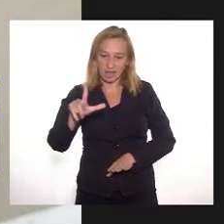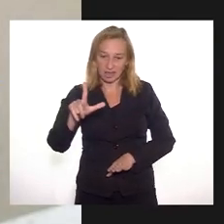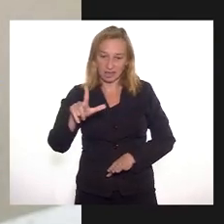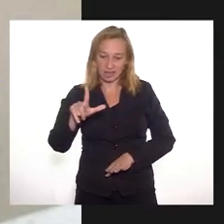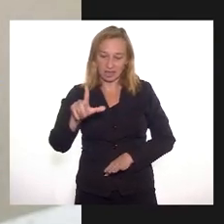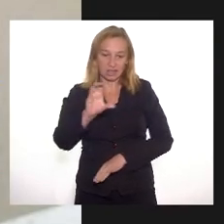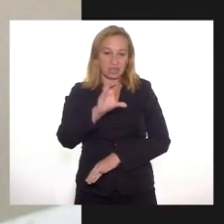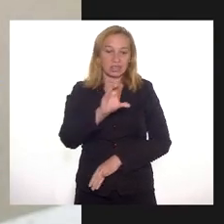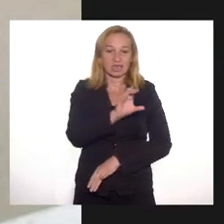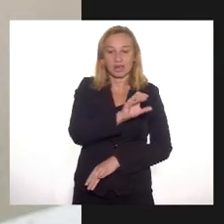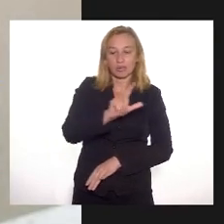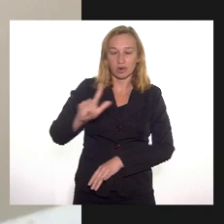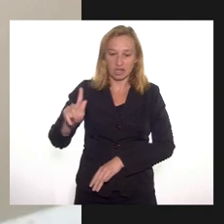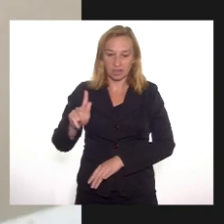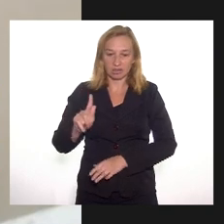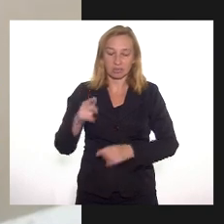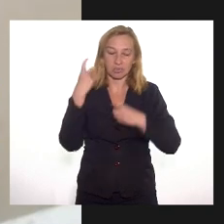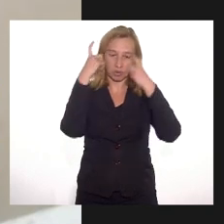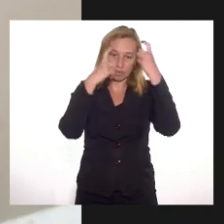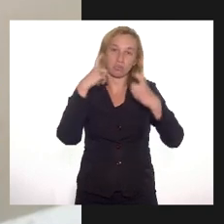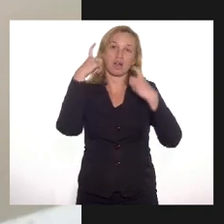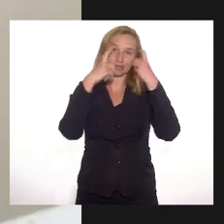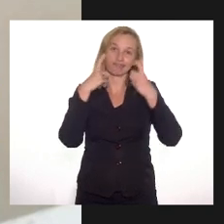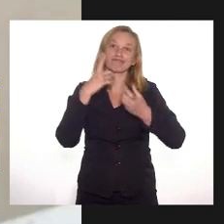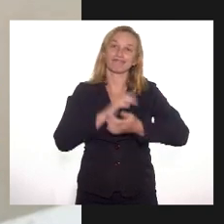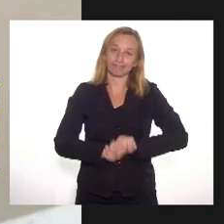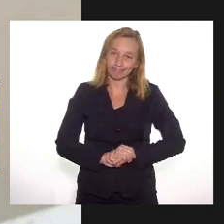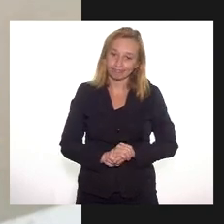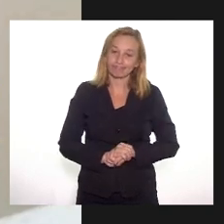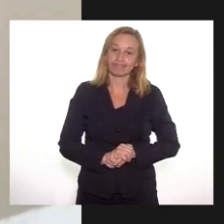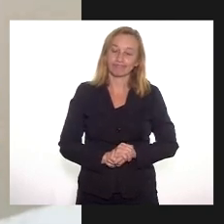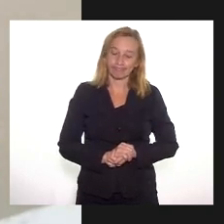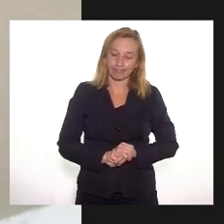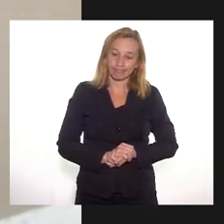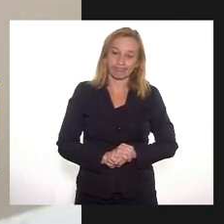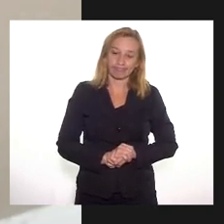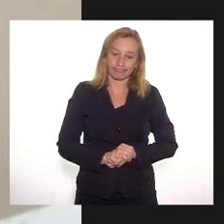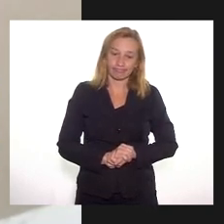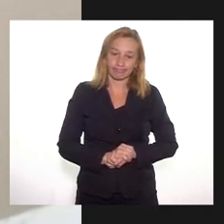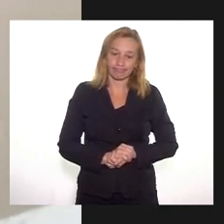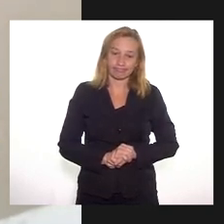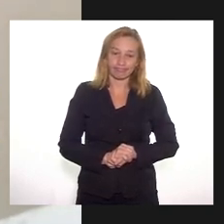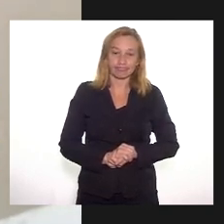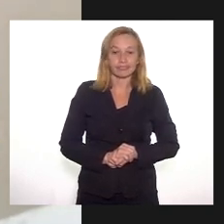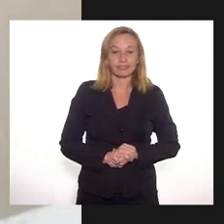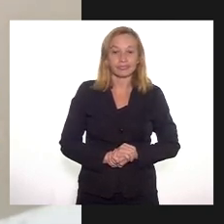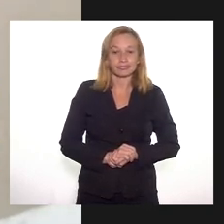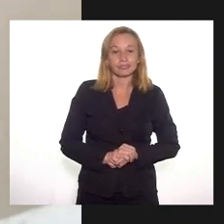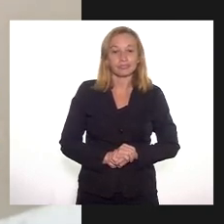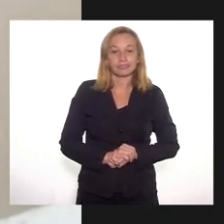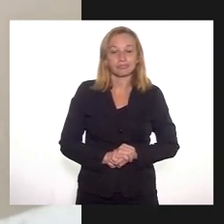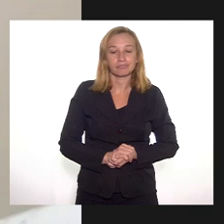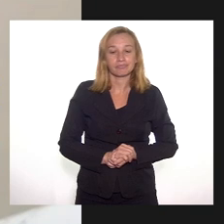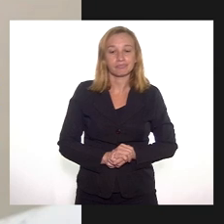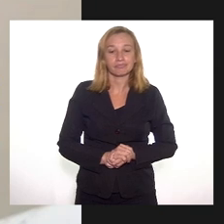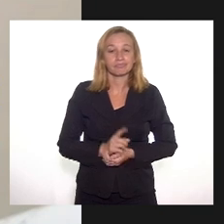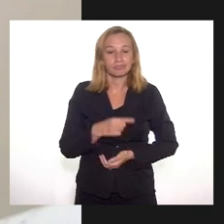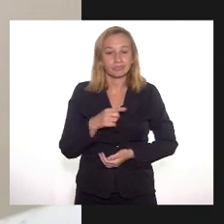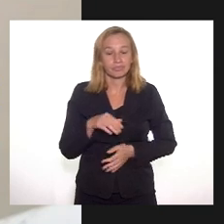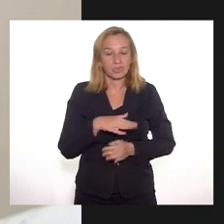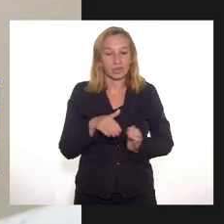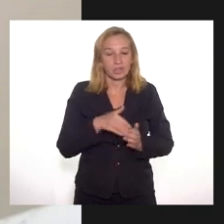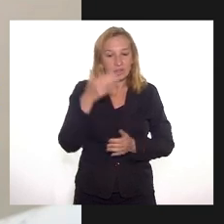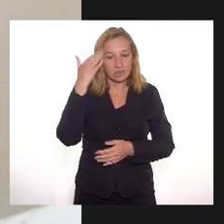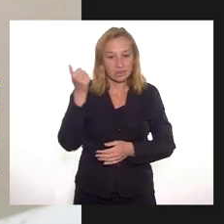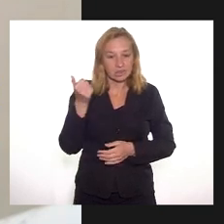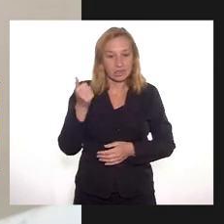estávamos todos nós preocupados em relação ao fechamento do IML de Campo Grande, que todo mundo sabe que está localizado ali